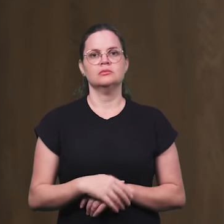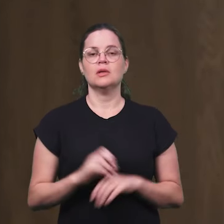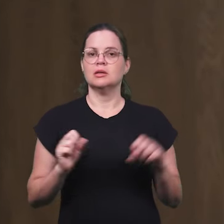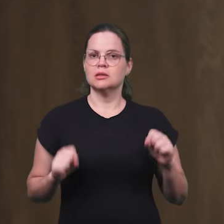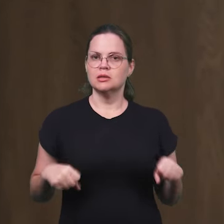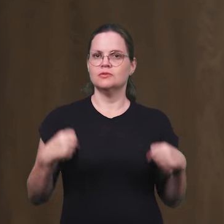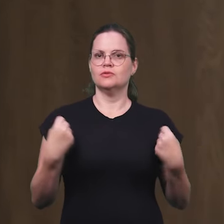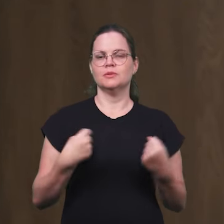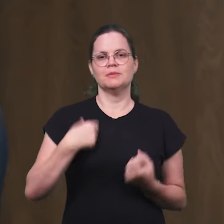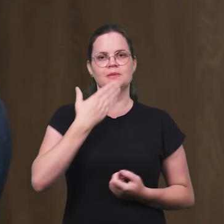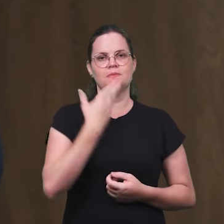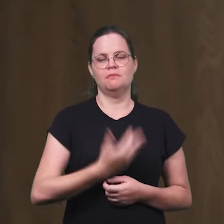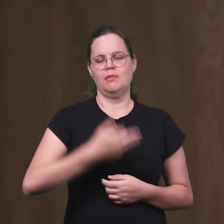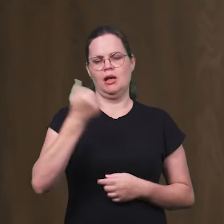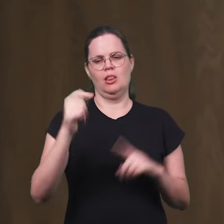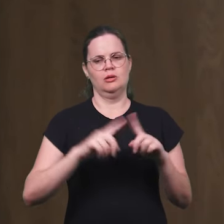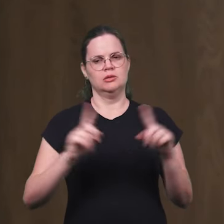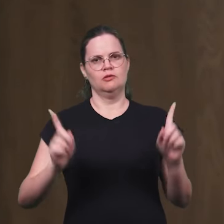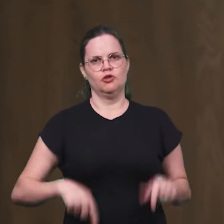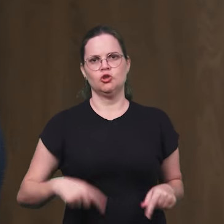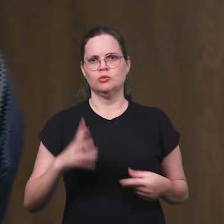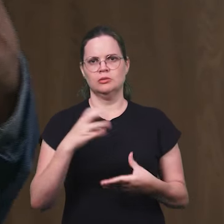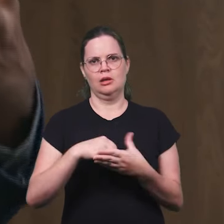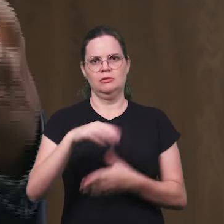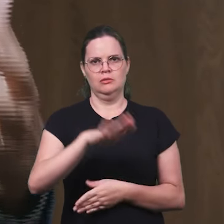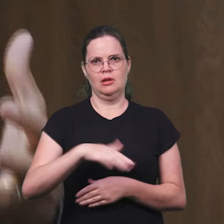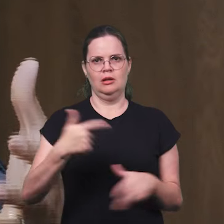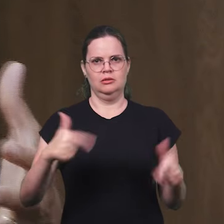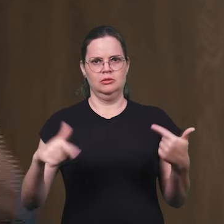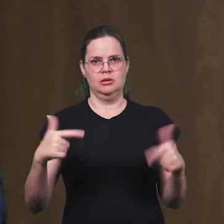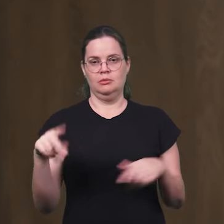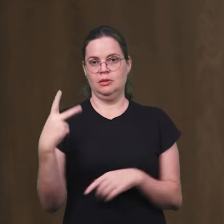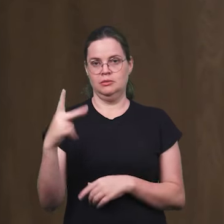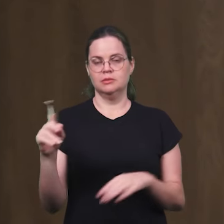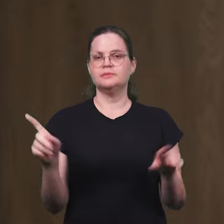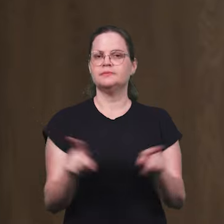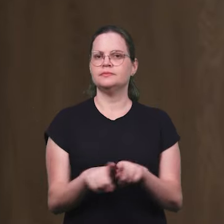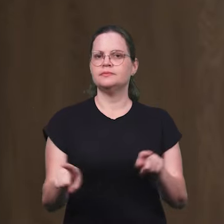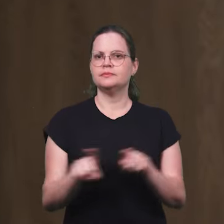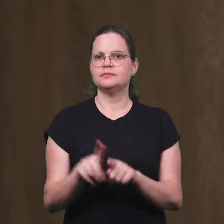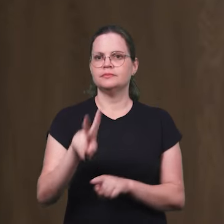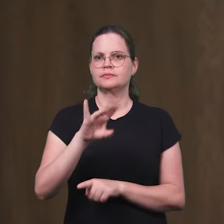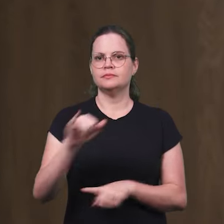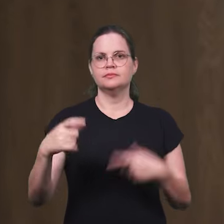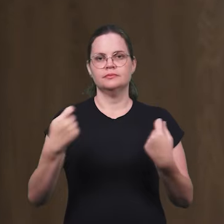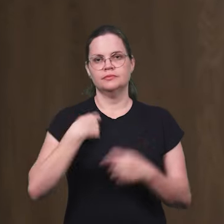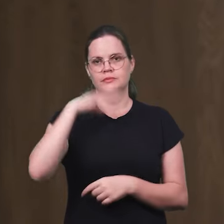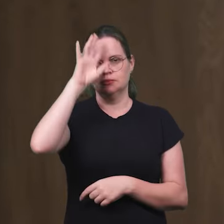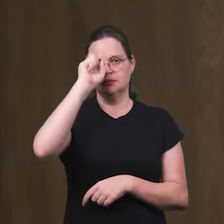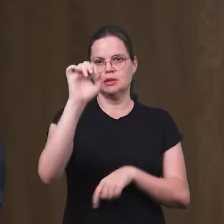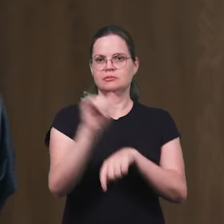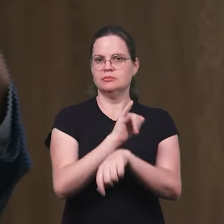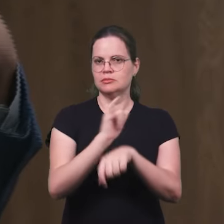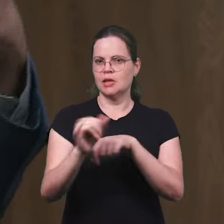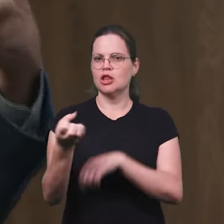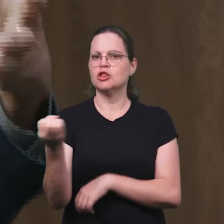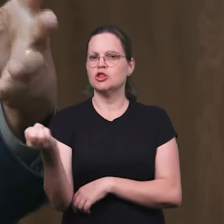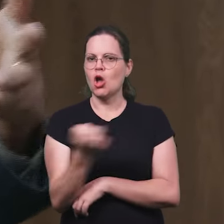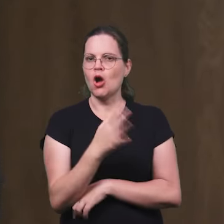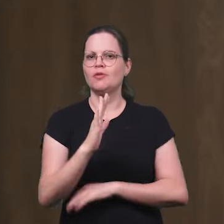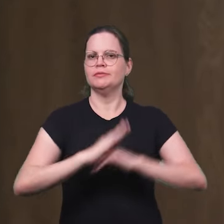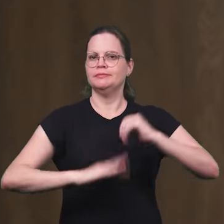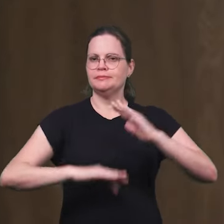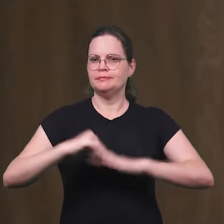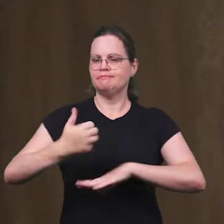servidor público. Você também vai ter que aprender habilidades novas, vai ter que se esforçar para cumprir ali